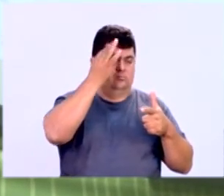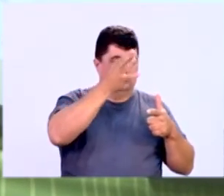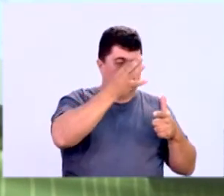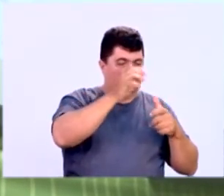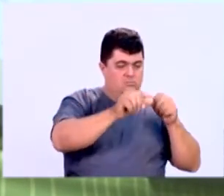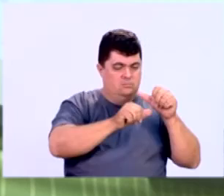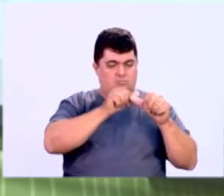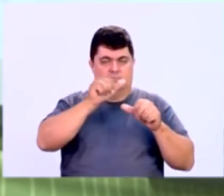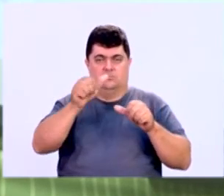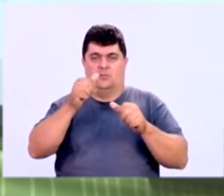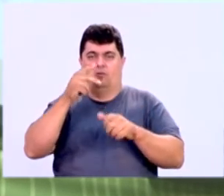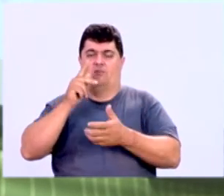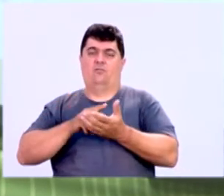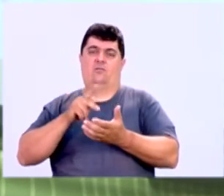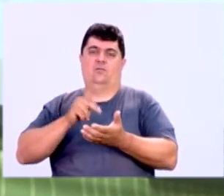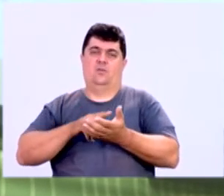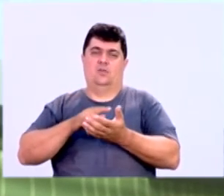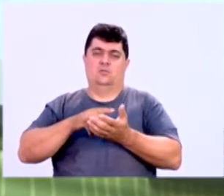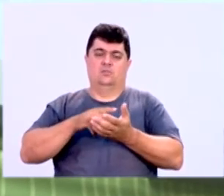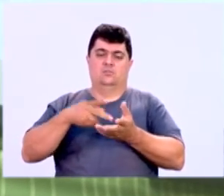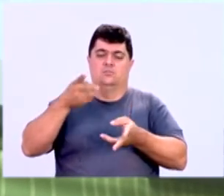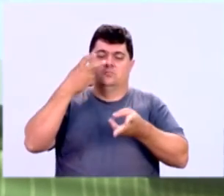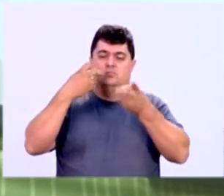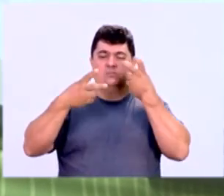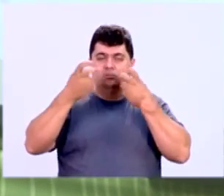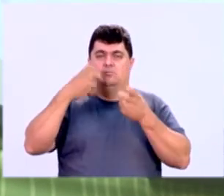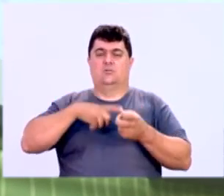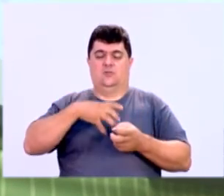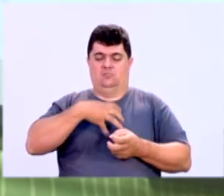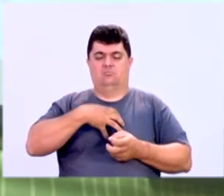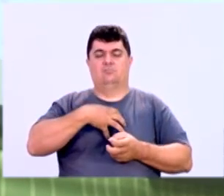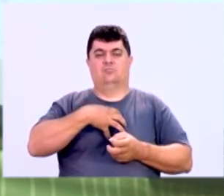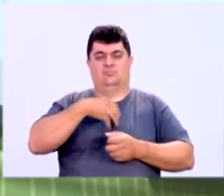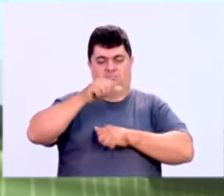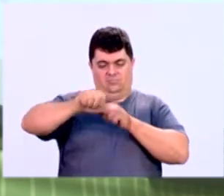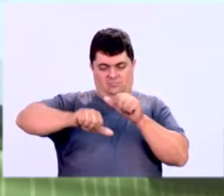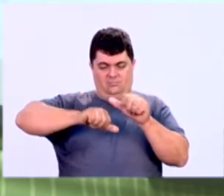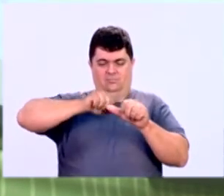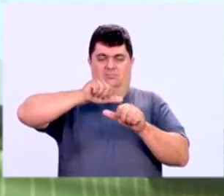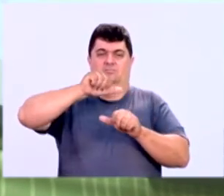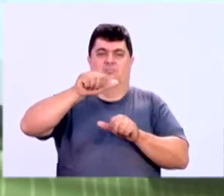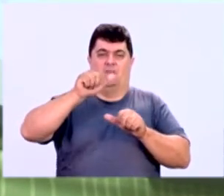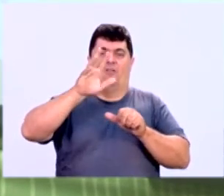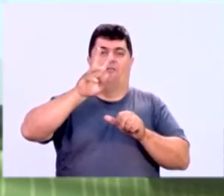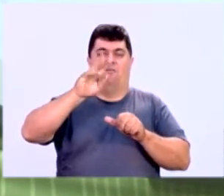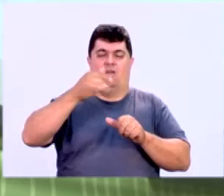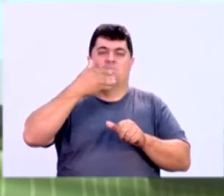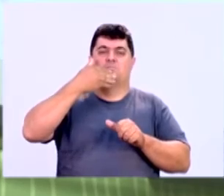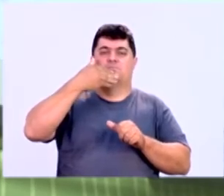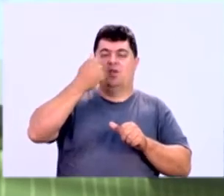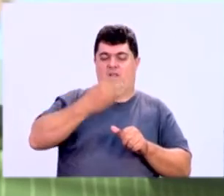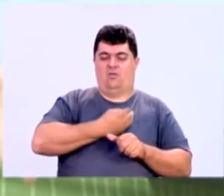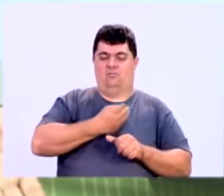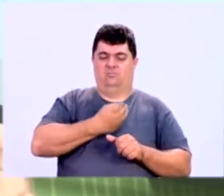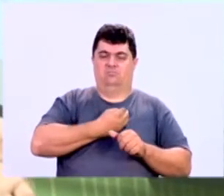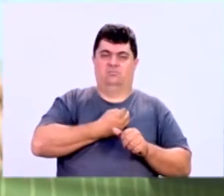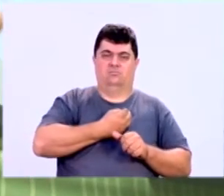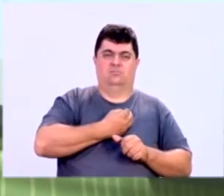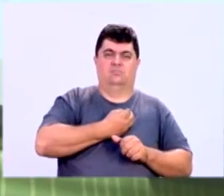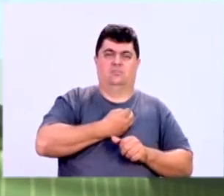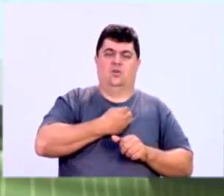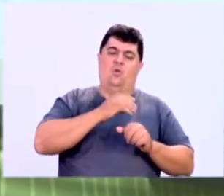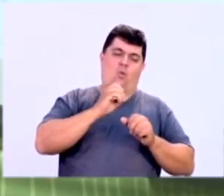a experimentar na prática e ver que aquilo tem sentido para a vida dele, que aquilo vai fazer uma melhoria para a sua vida, ou a vida